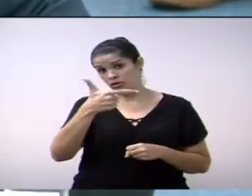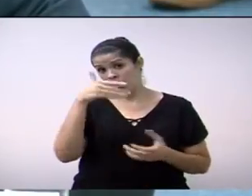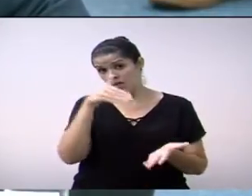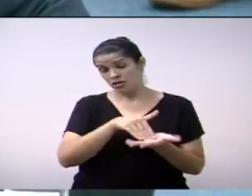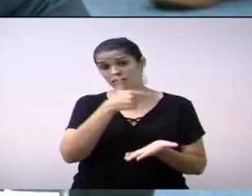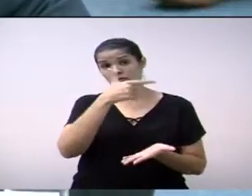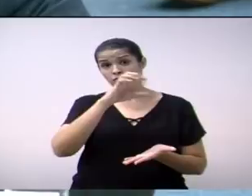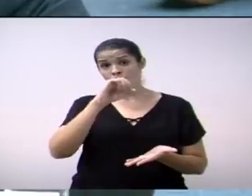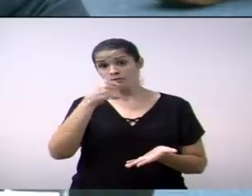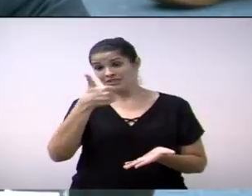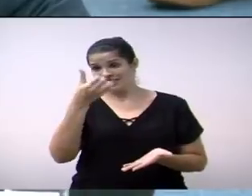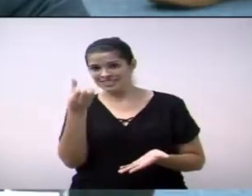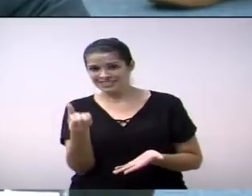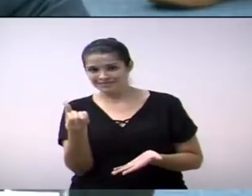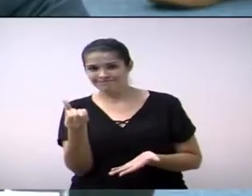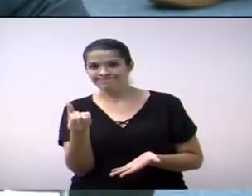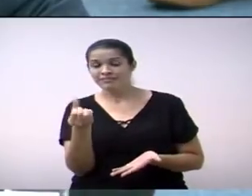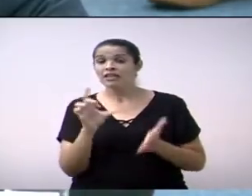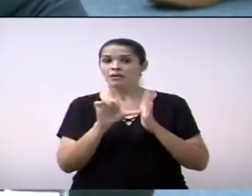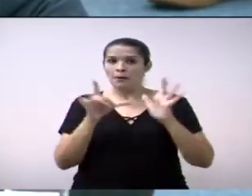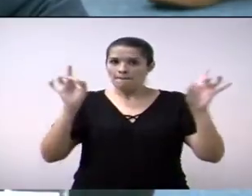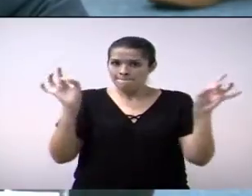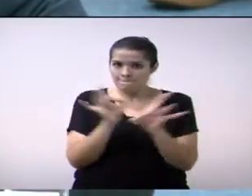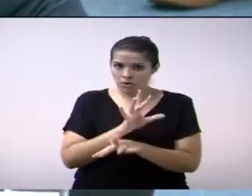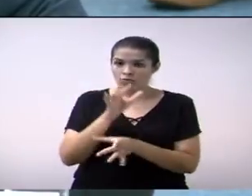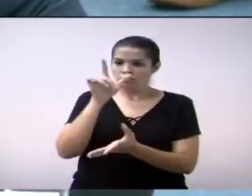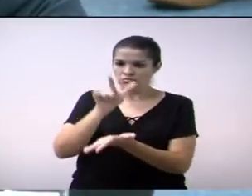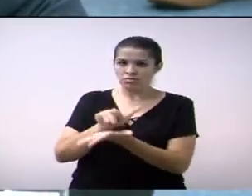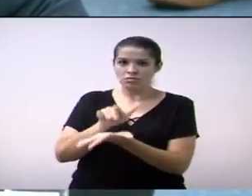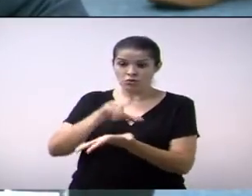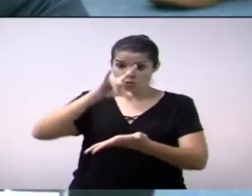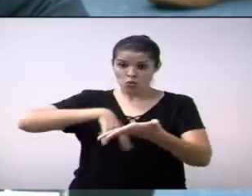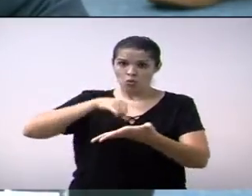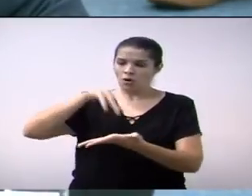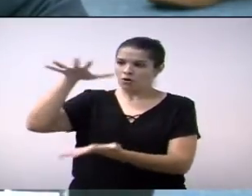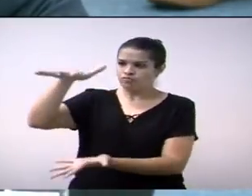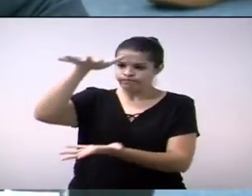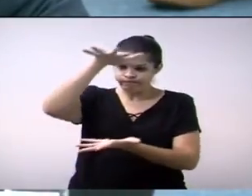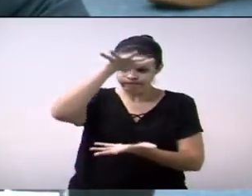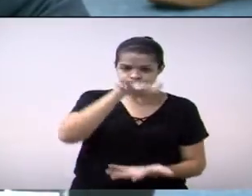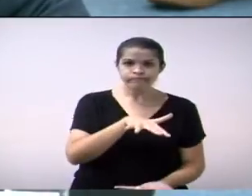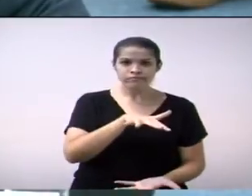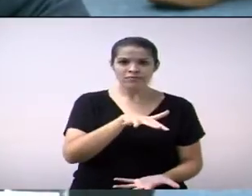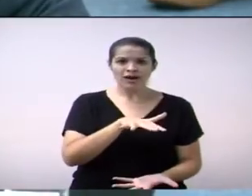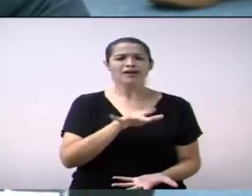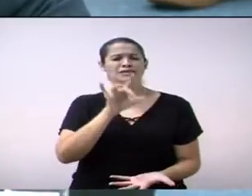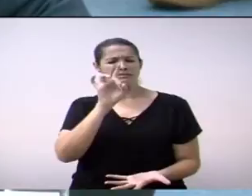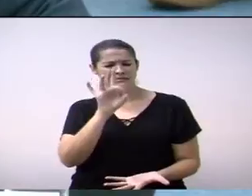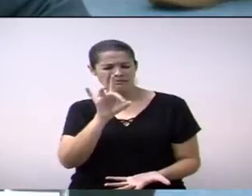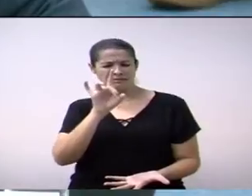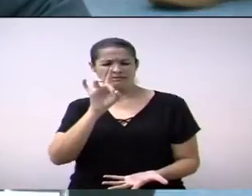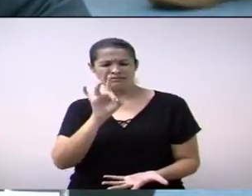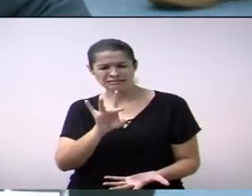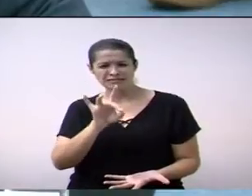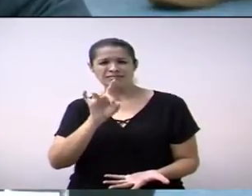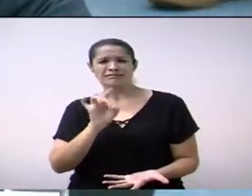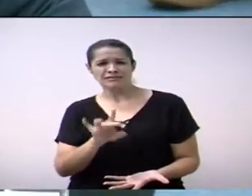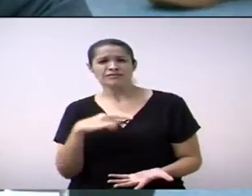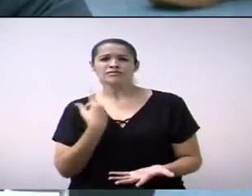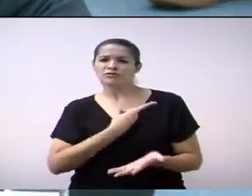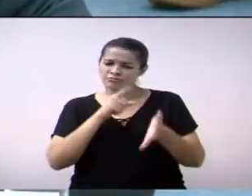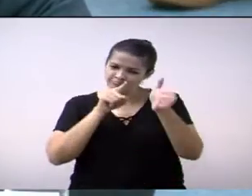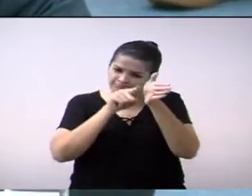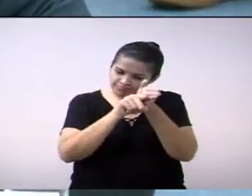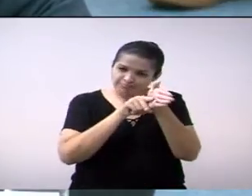partir do recebimento dessa documentação, será possível analisarmos individualmente cada investimento realizado com